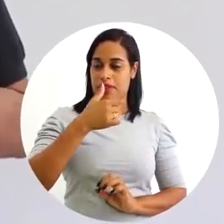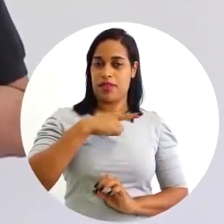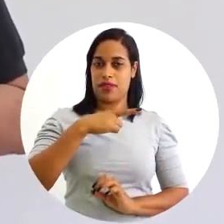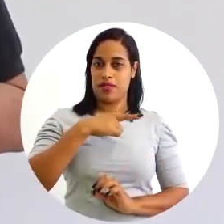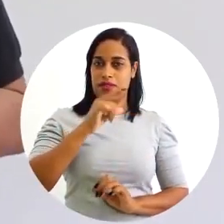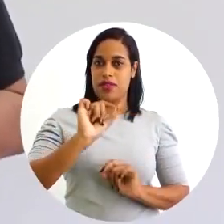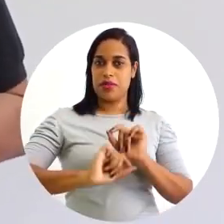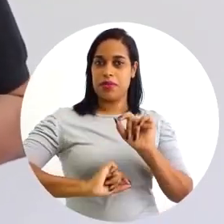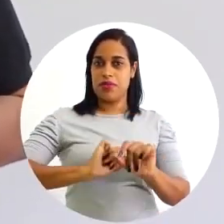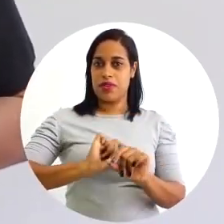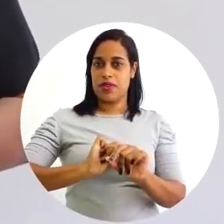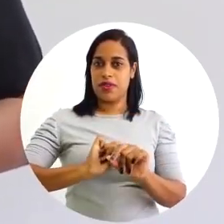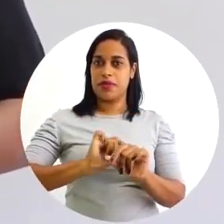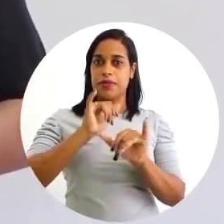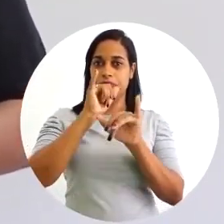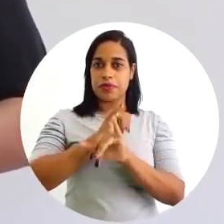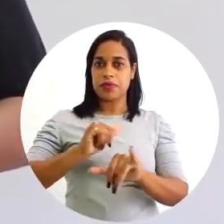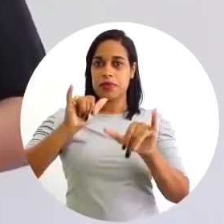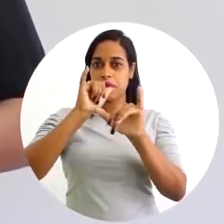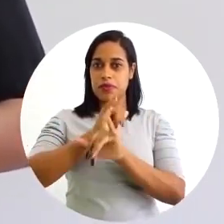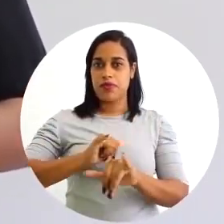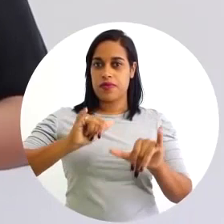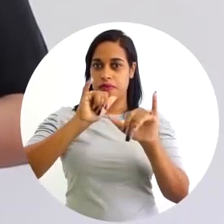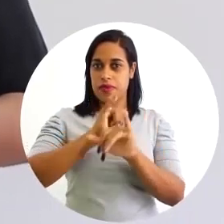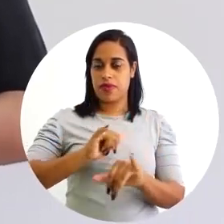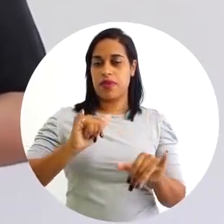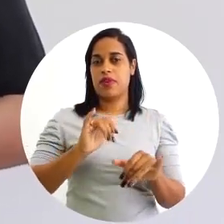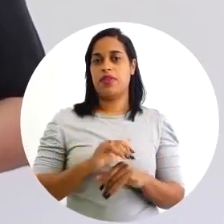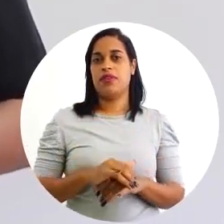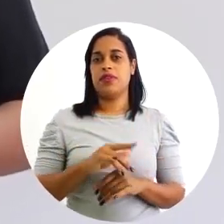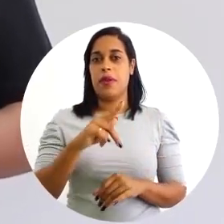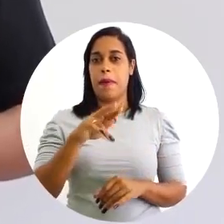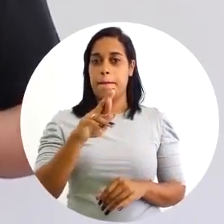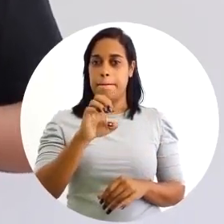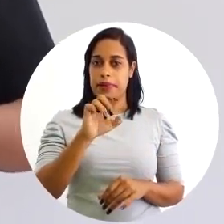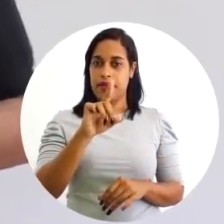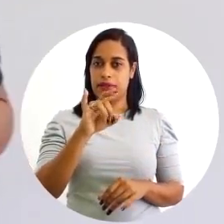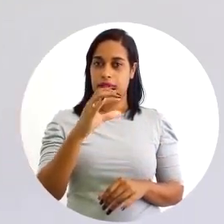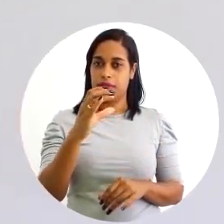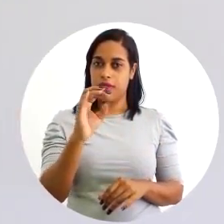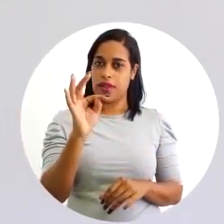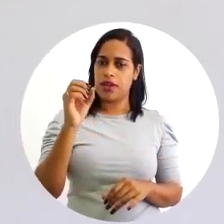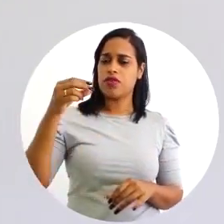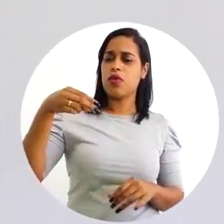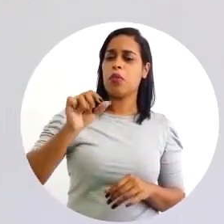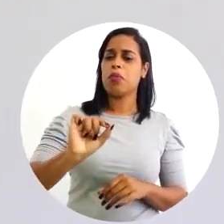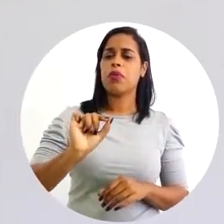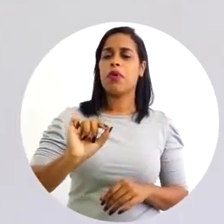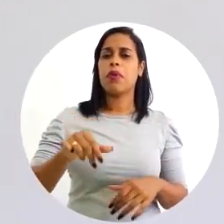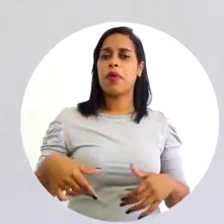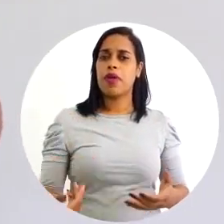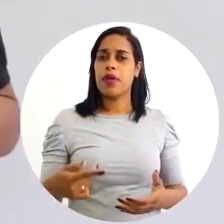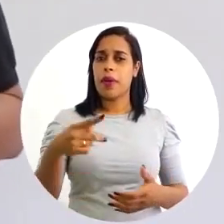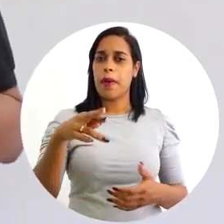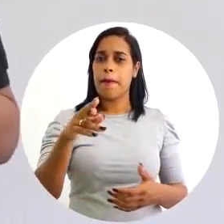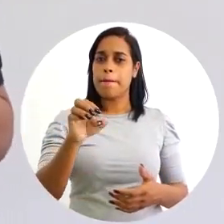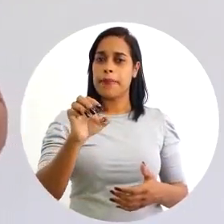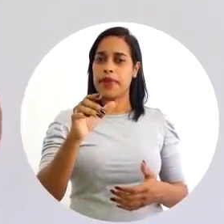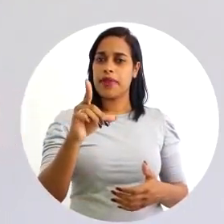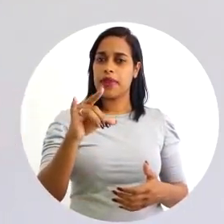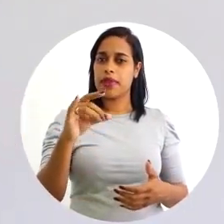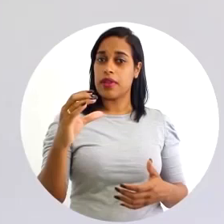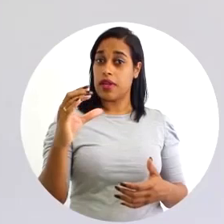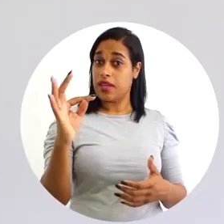nós temos, a primeira dica que é dada aqui é a prediction, né? O que é isso, prediction? Prediction é